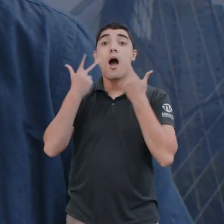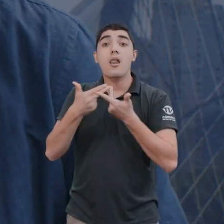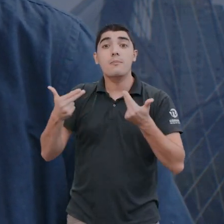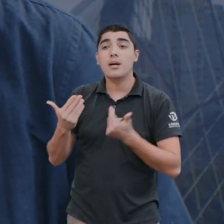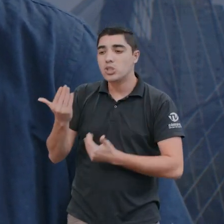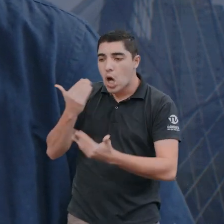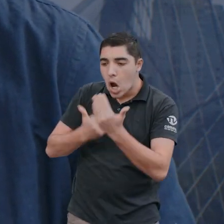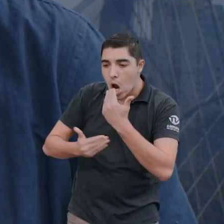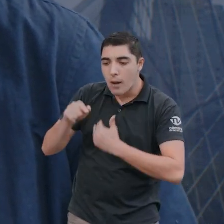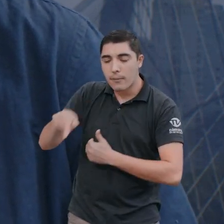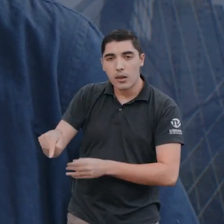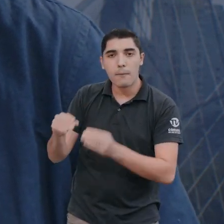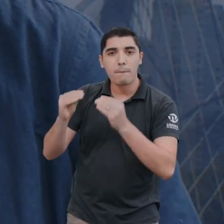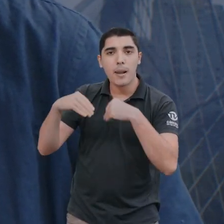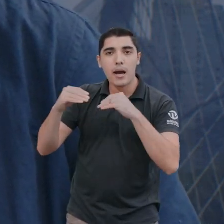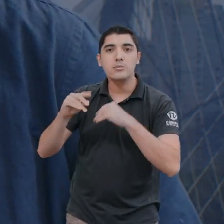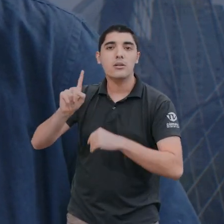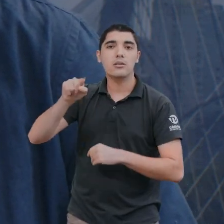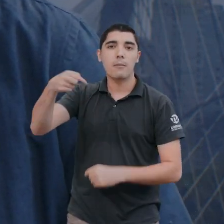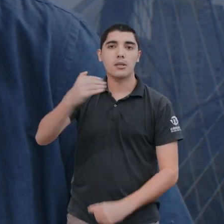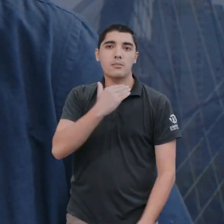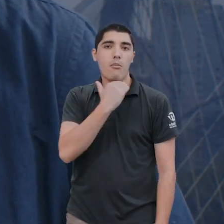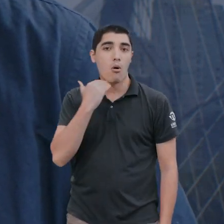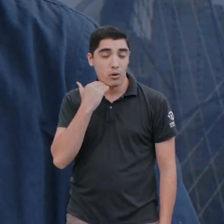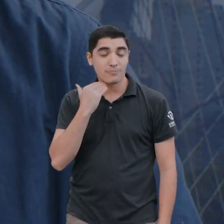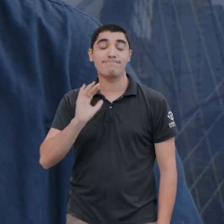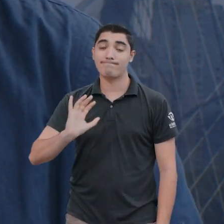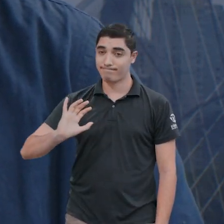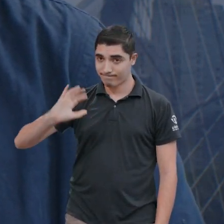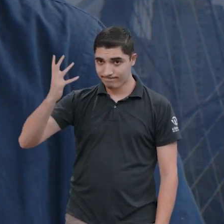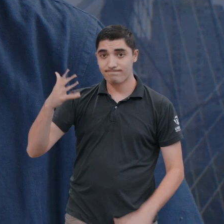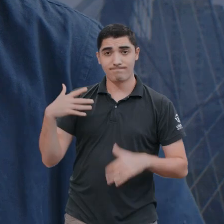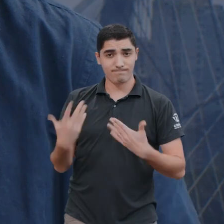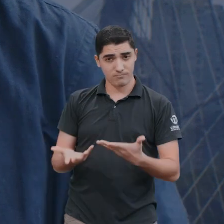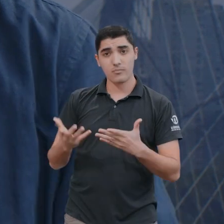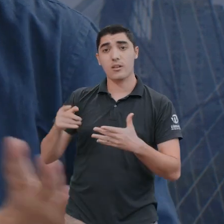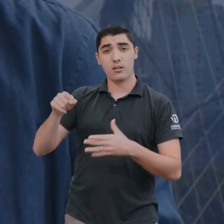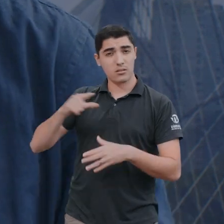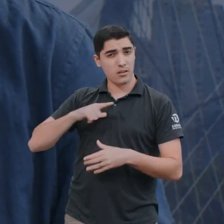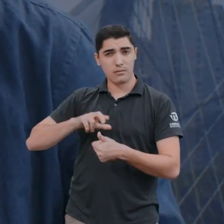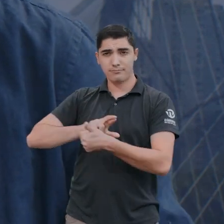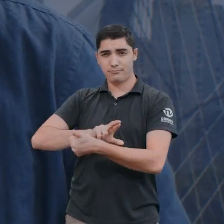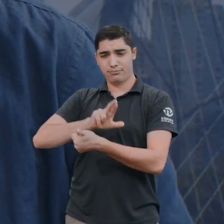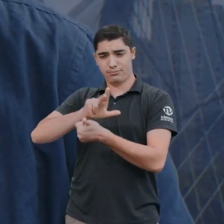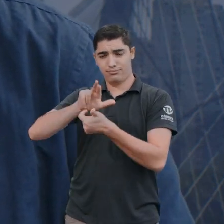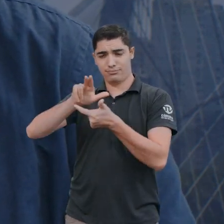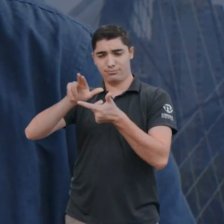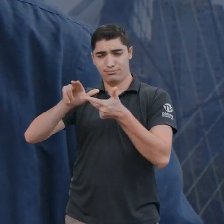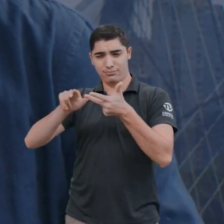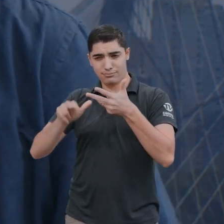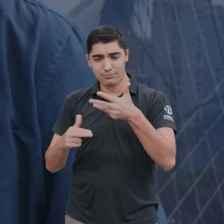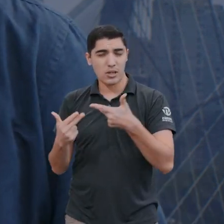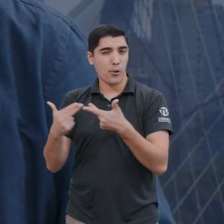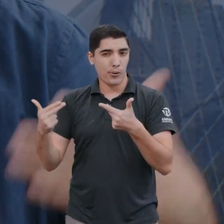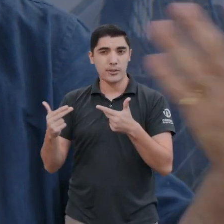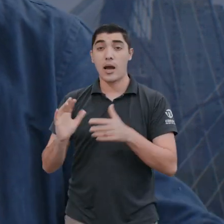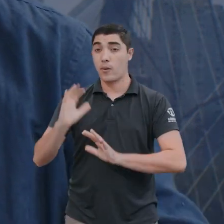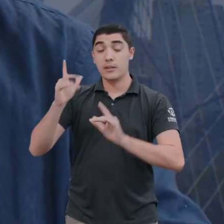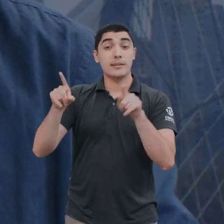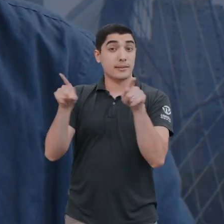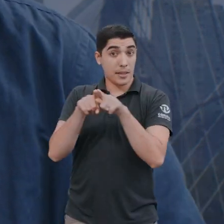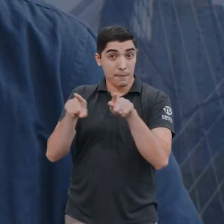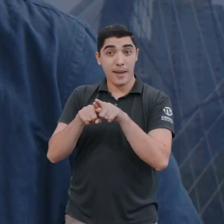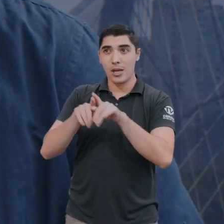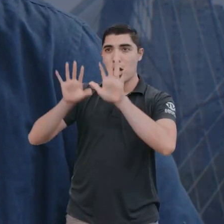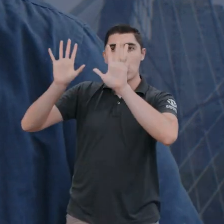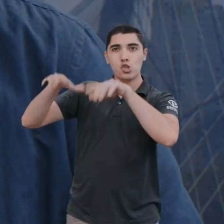comendo aquele plástico e acabam morrendo por isso. Então, existem muitos fatores que estão interligados, inclusive as